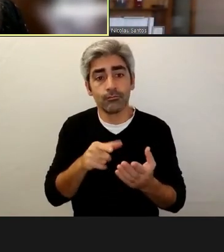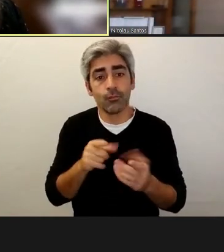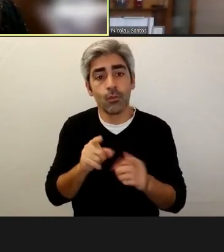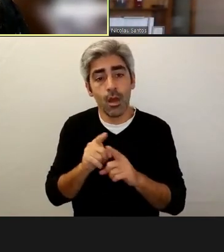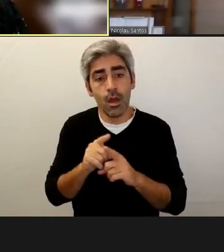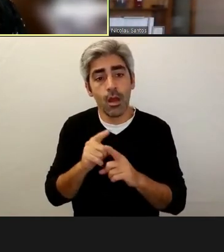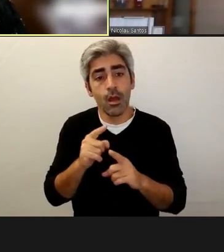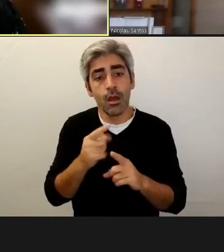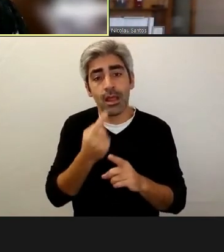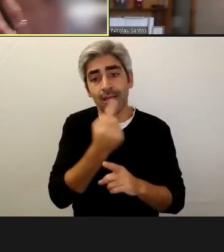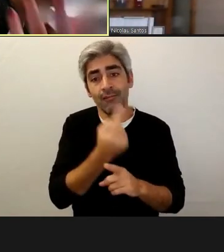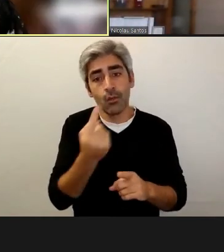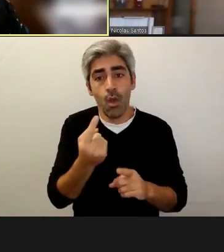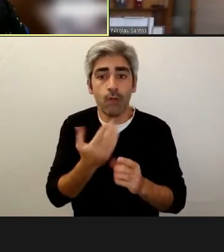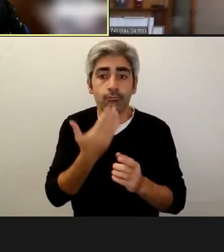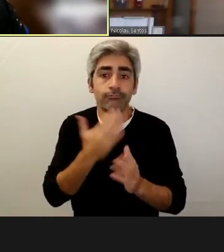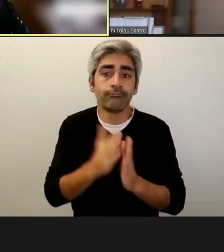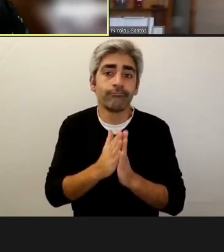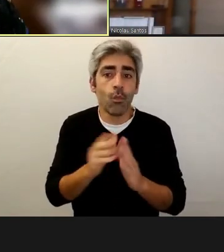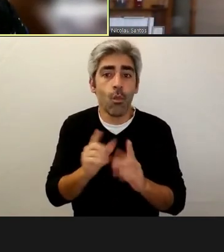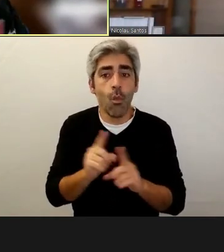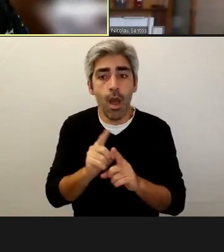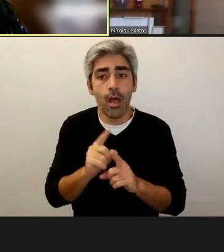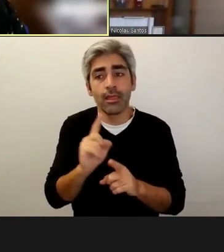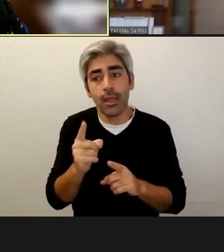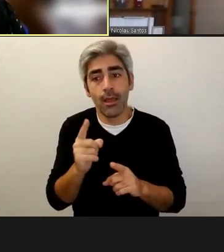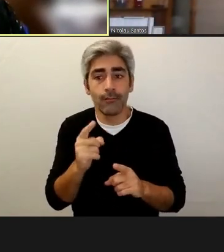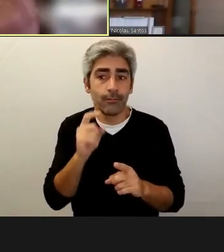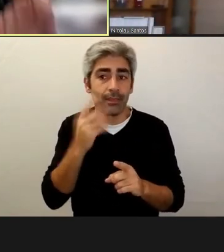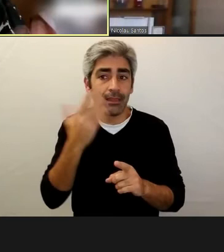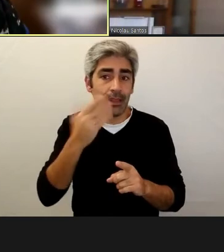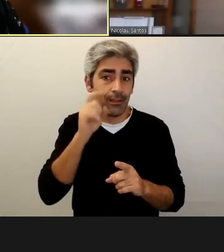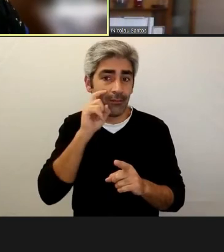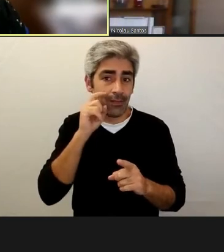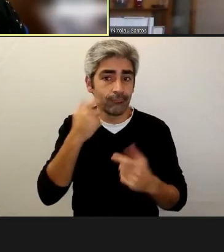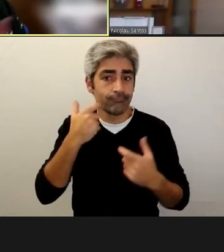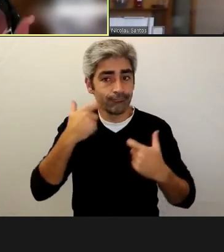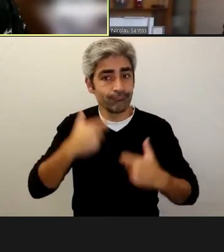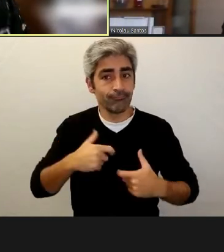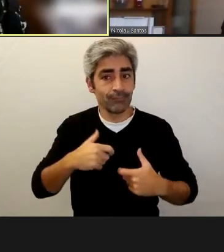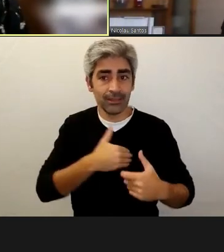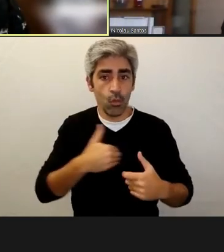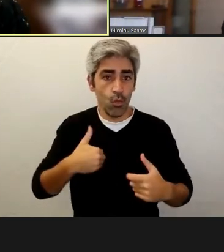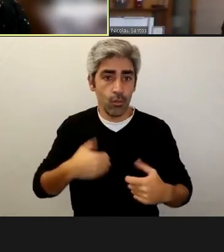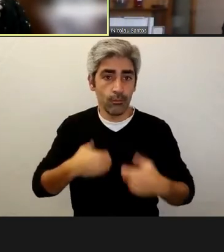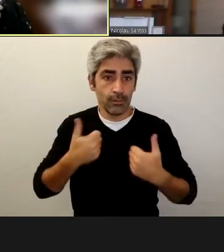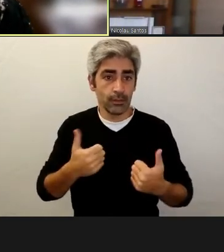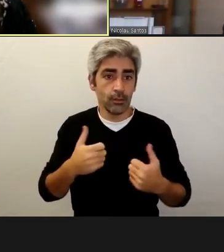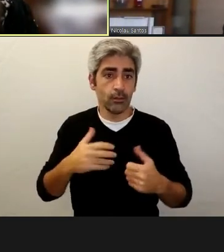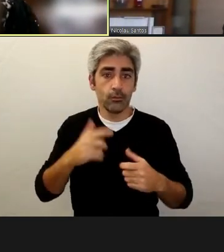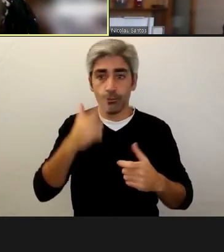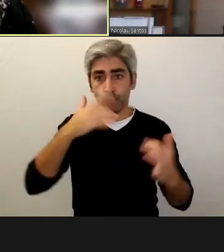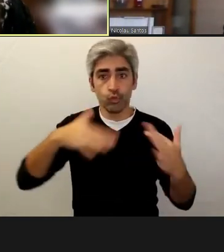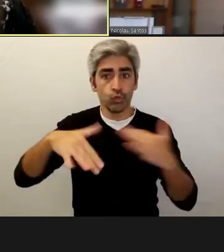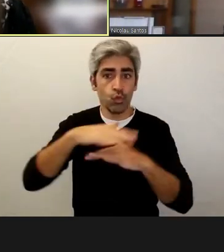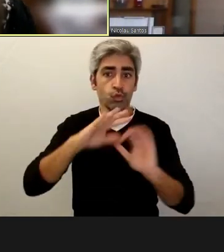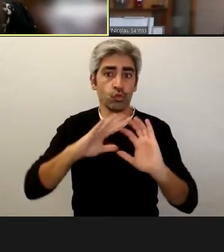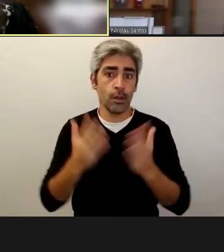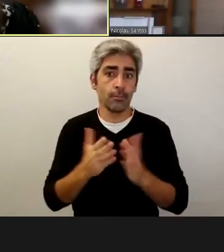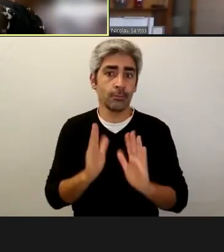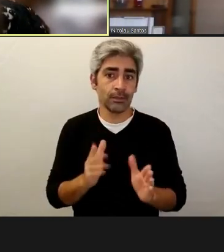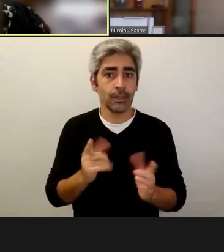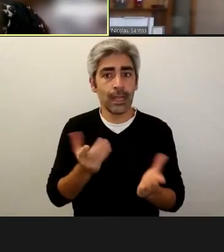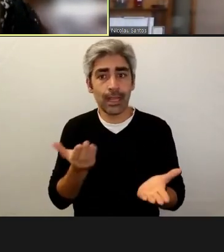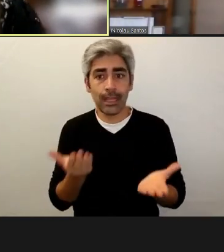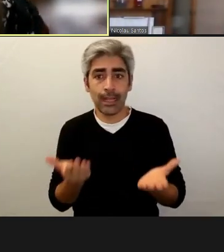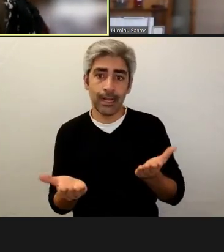dimensões individuais, de direito à integridade física, à proteção da saúde e do bem-estar da população, e vamos ter que equilibrar,